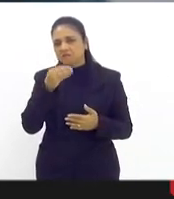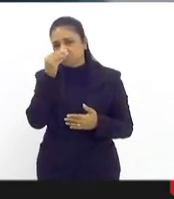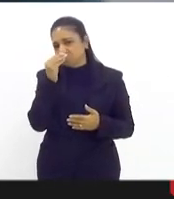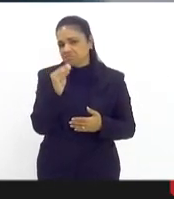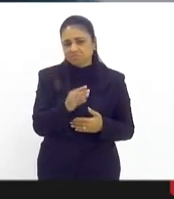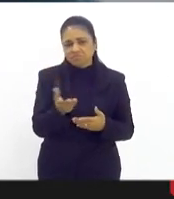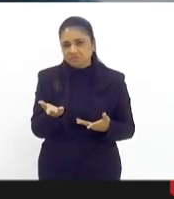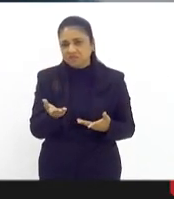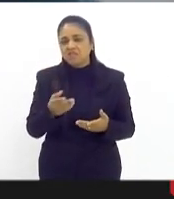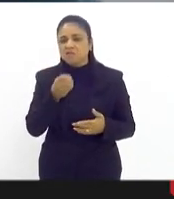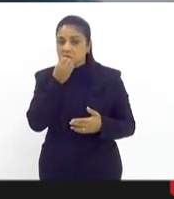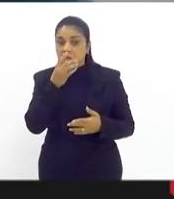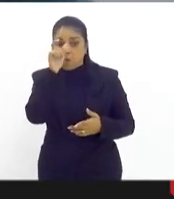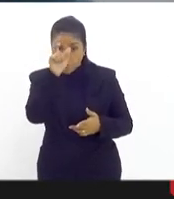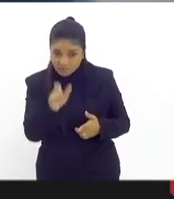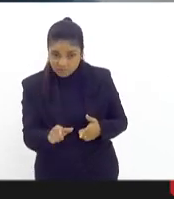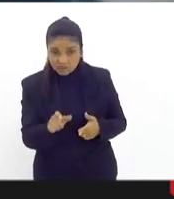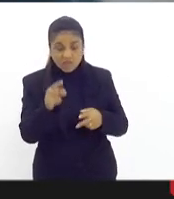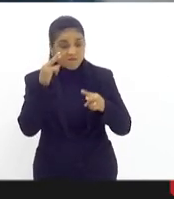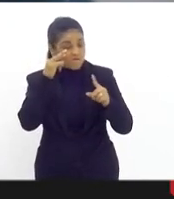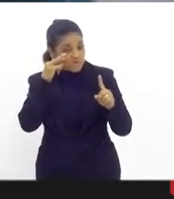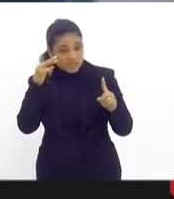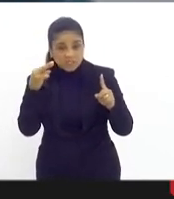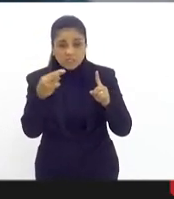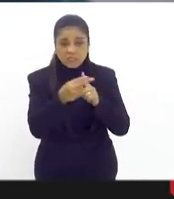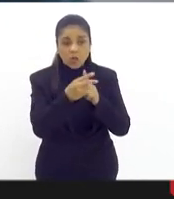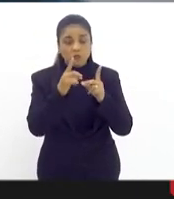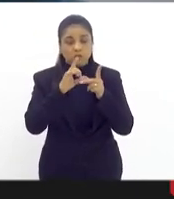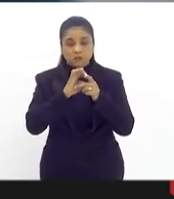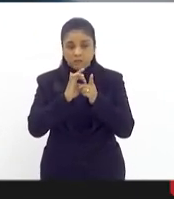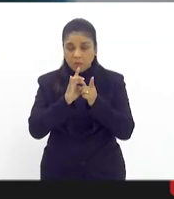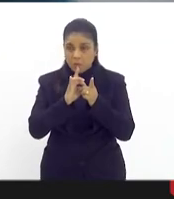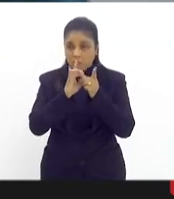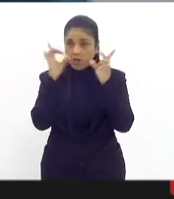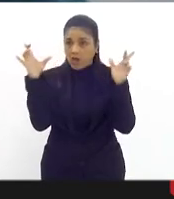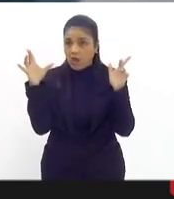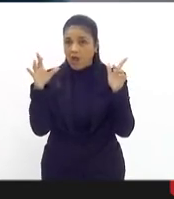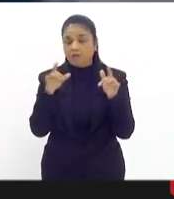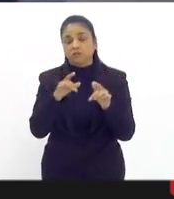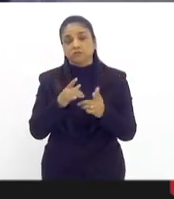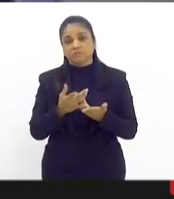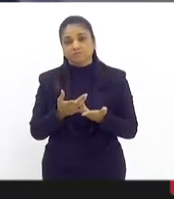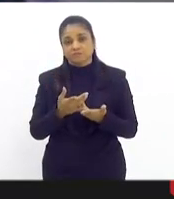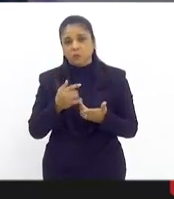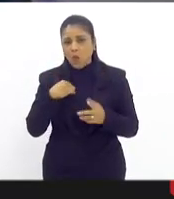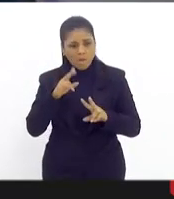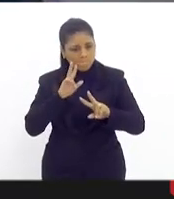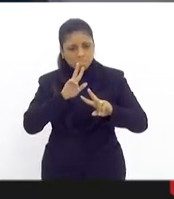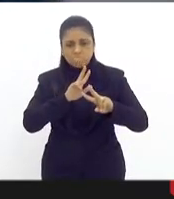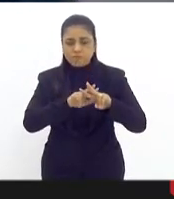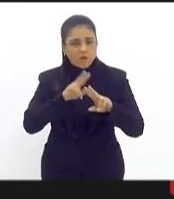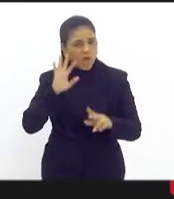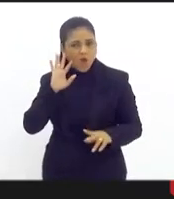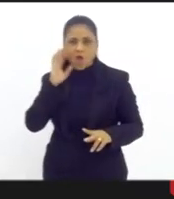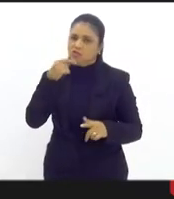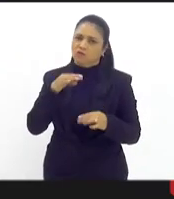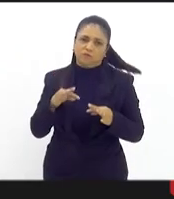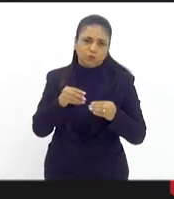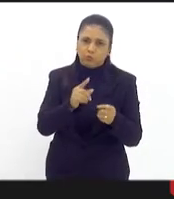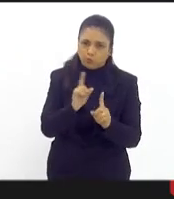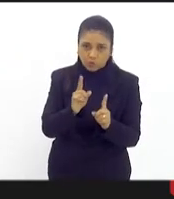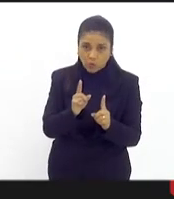visão completamente democrática, profundamente democrática. Você diz, não é com prisão que resolve. Você tem